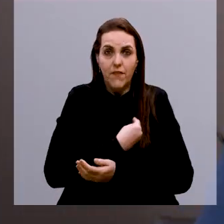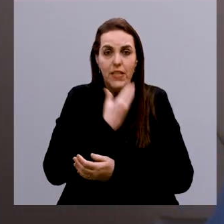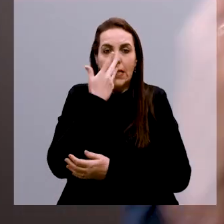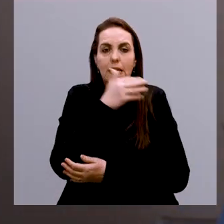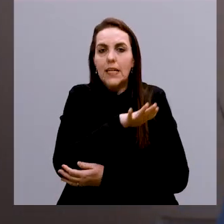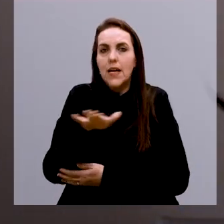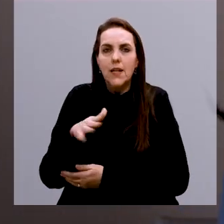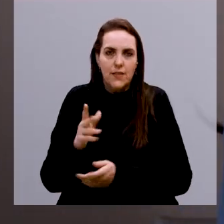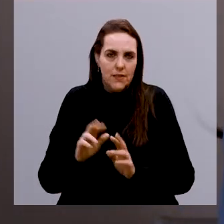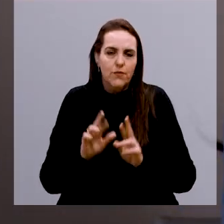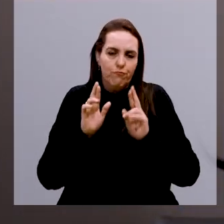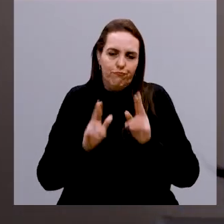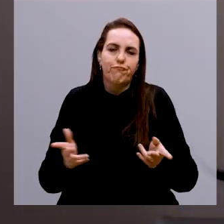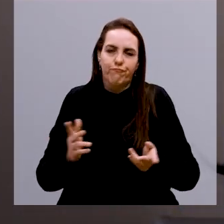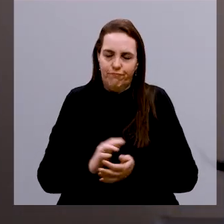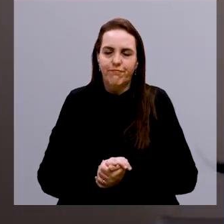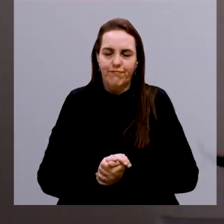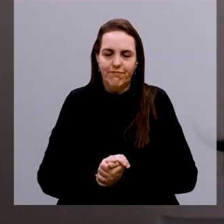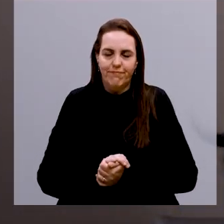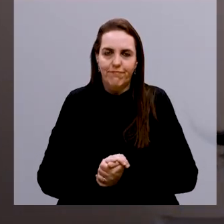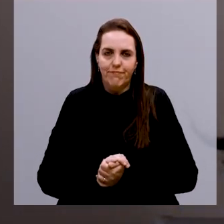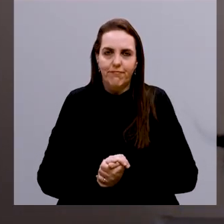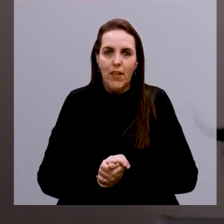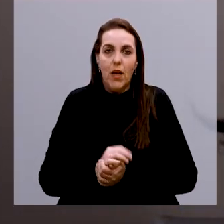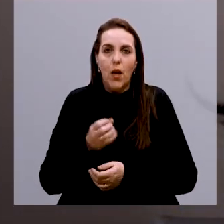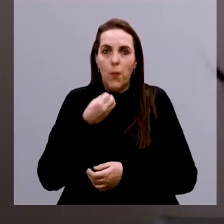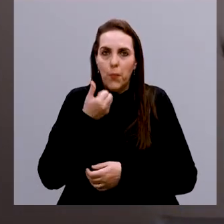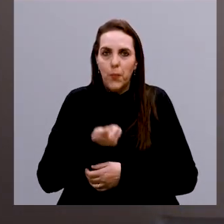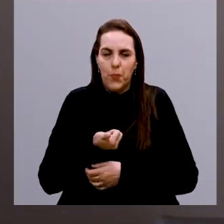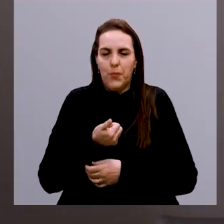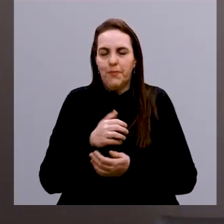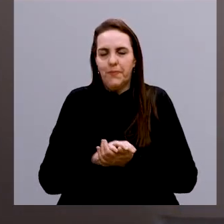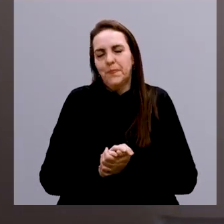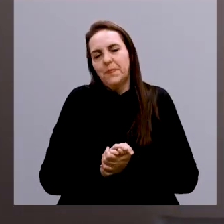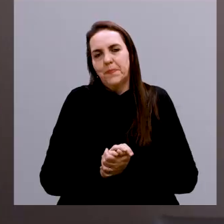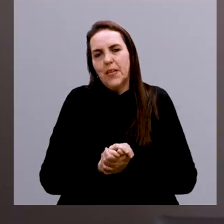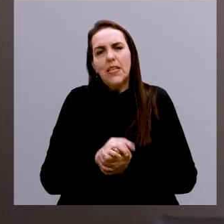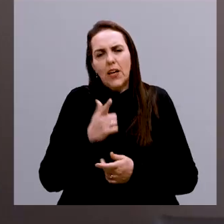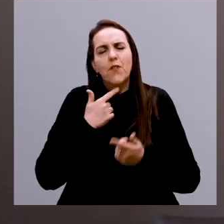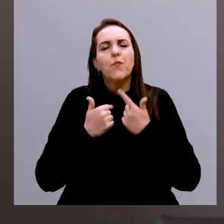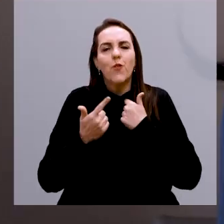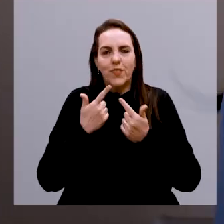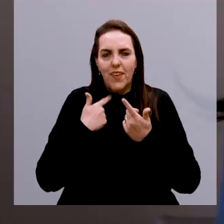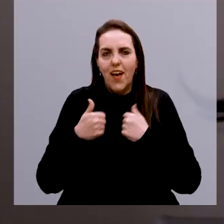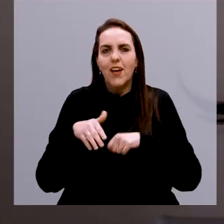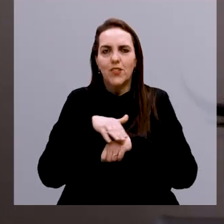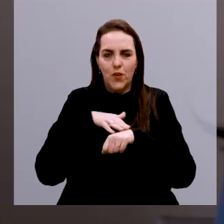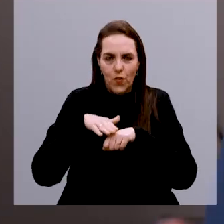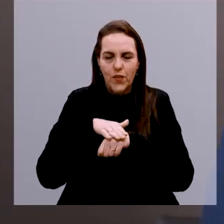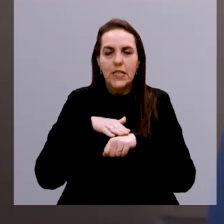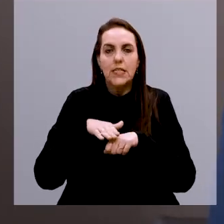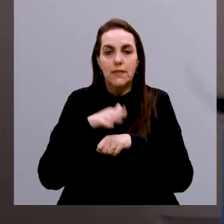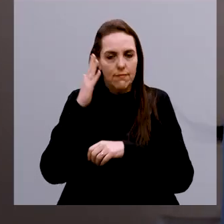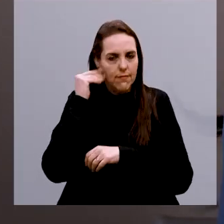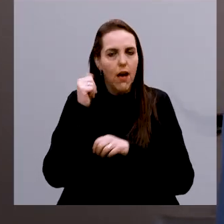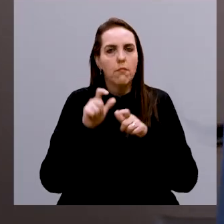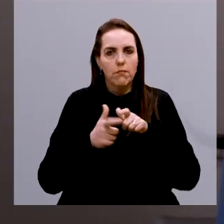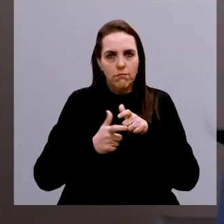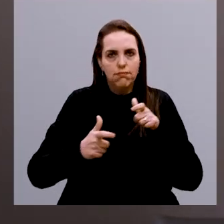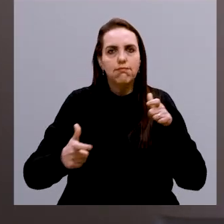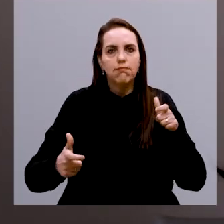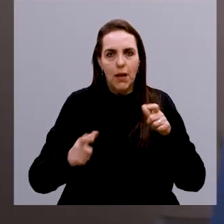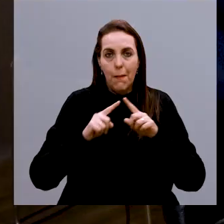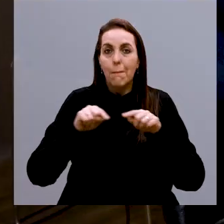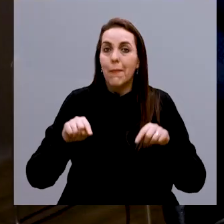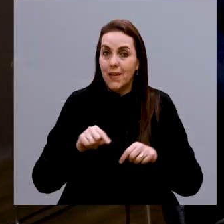dessa criança, o que vai fazer de diferença, né? Então, a gente tem essa vontade, viu, Cris? E vem conversando e sabe que essa é uma vontade, obviamente, de